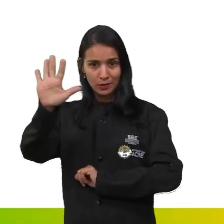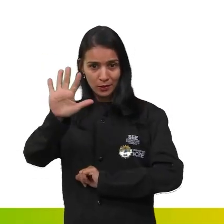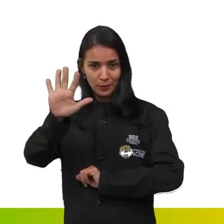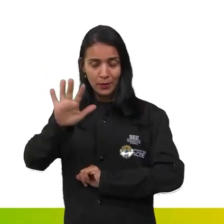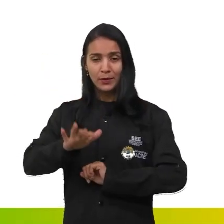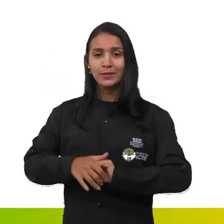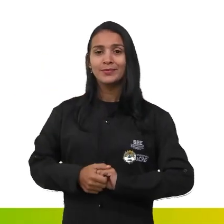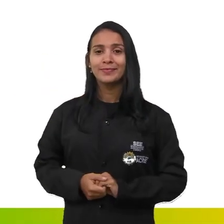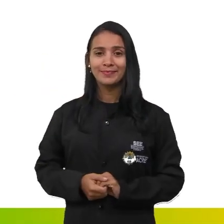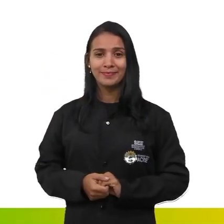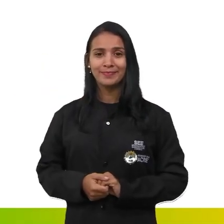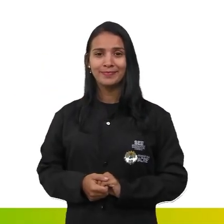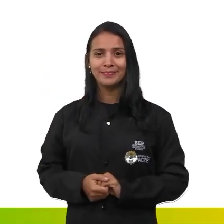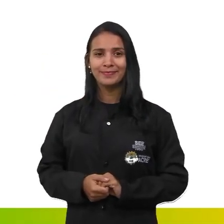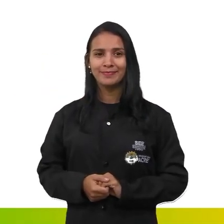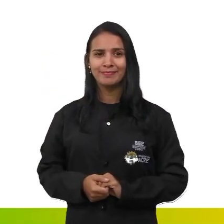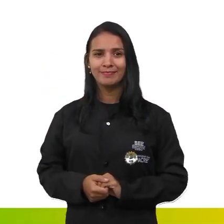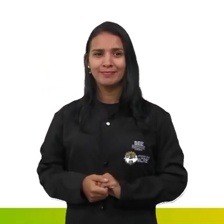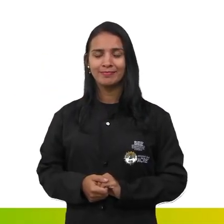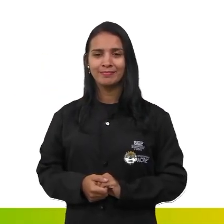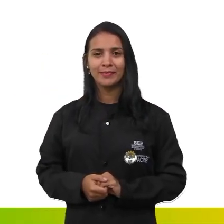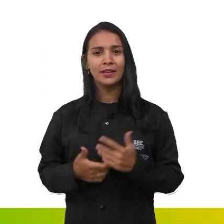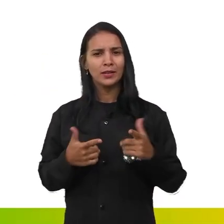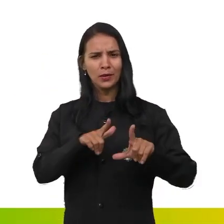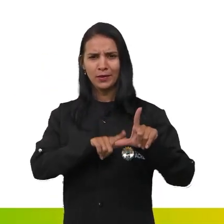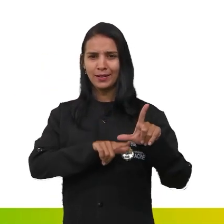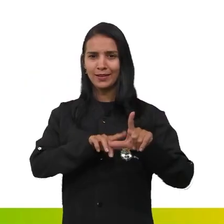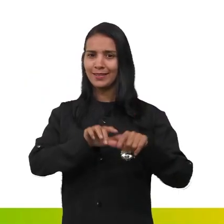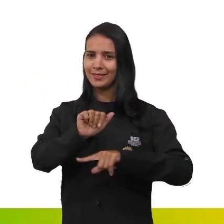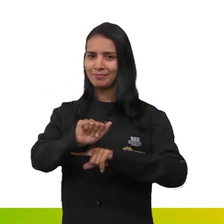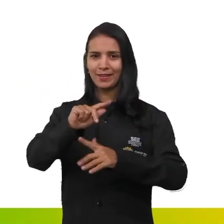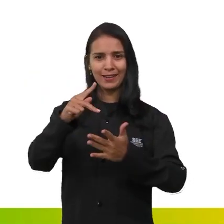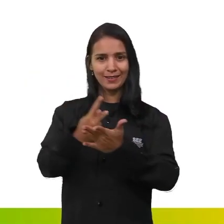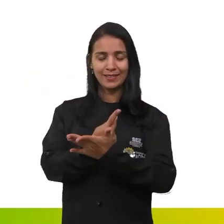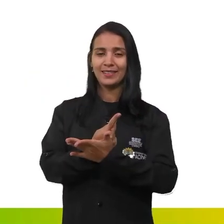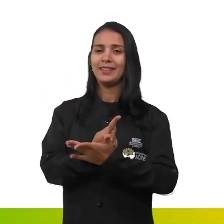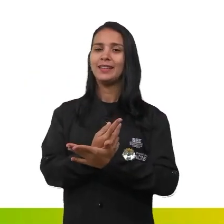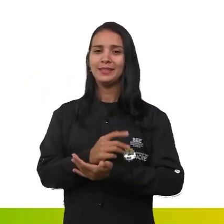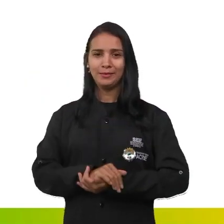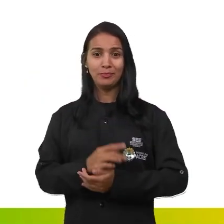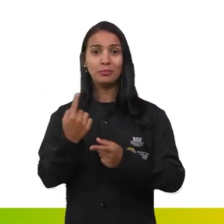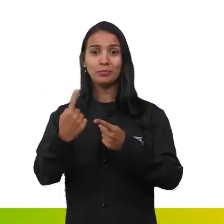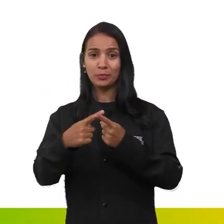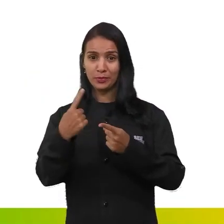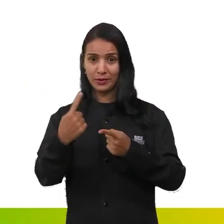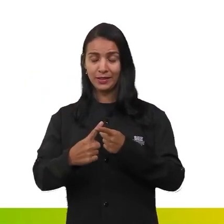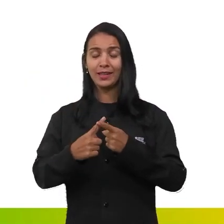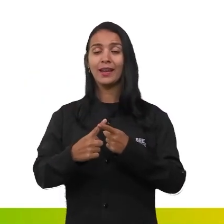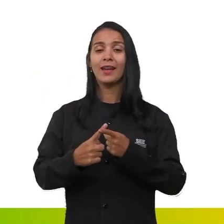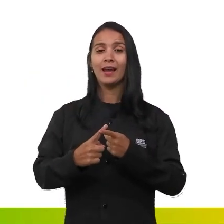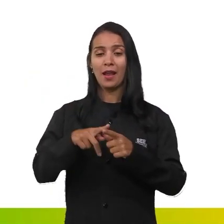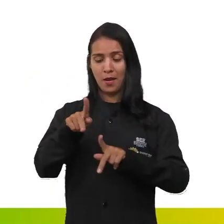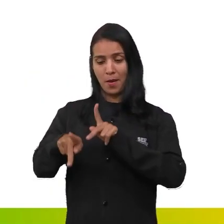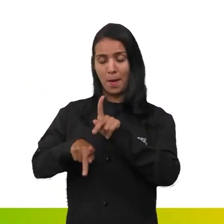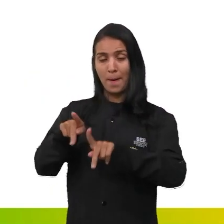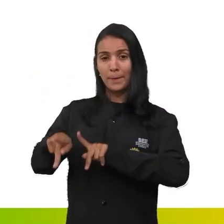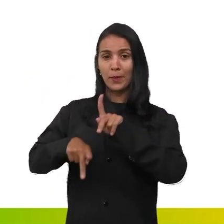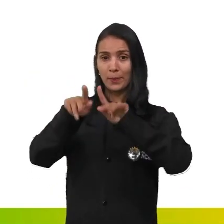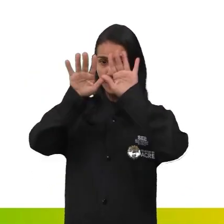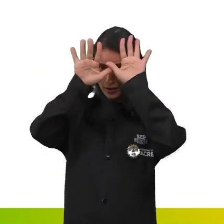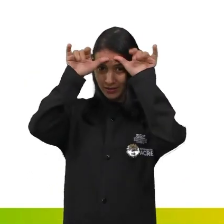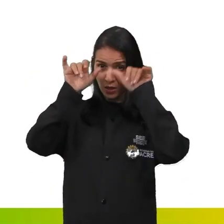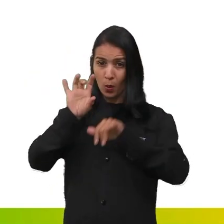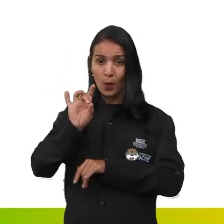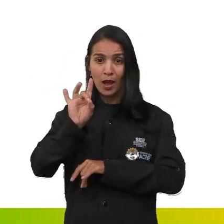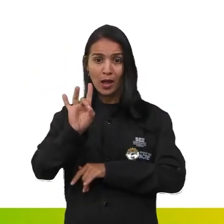de outras regiões do Brasil. A alternativa A está errada. Não, a população acriana não é